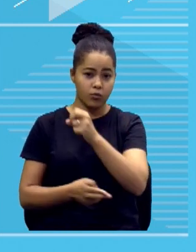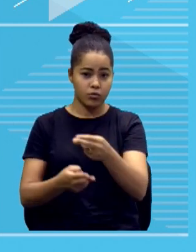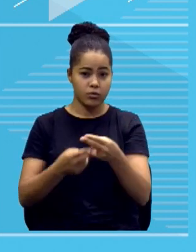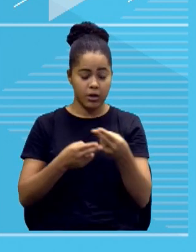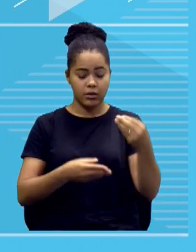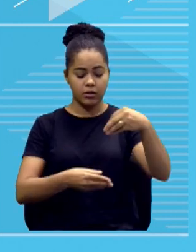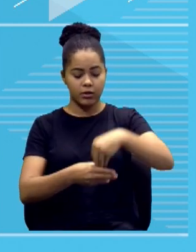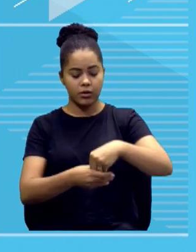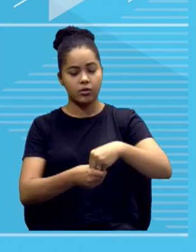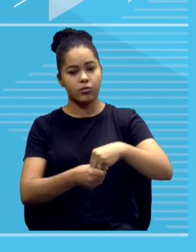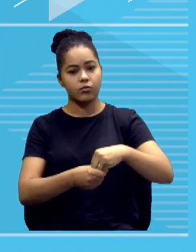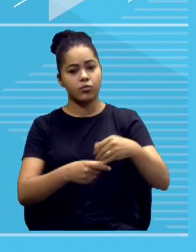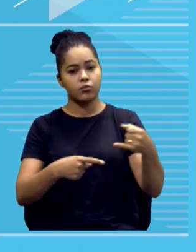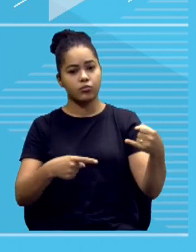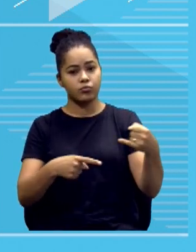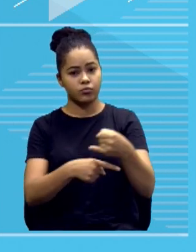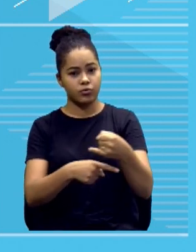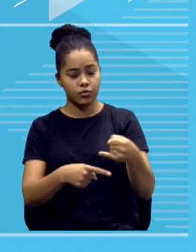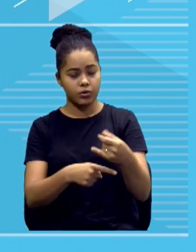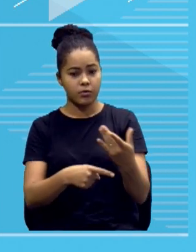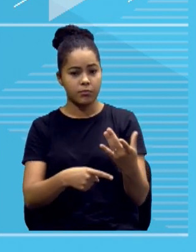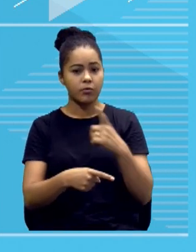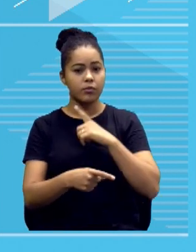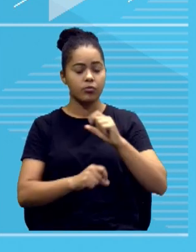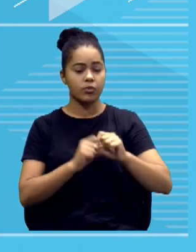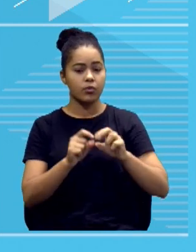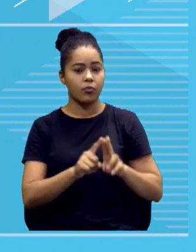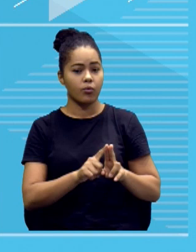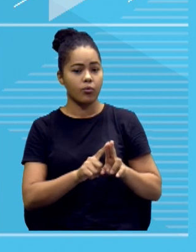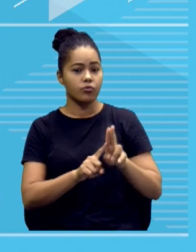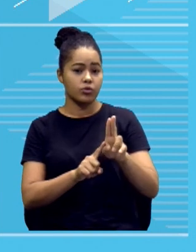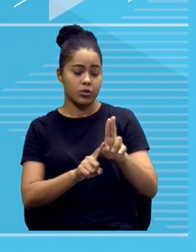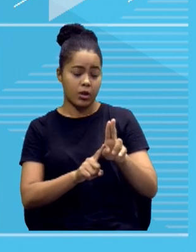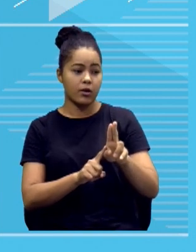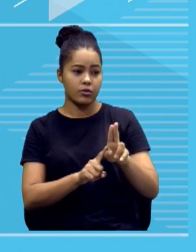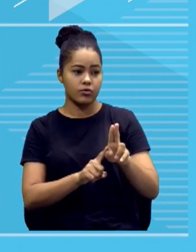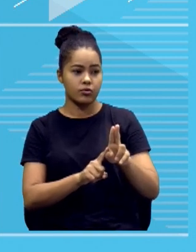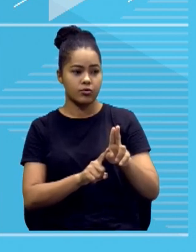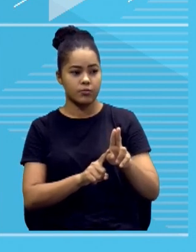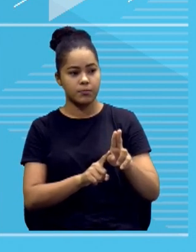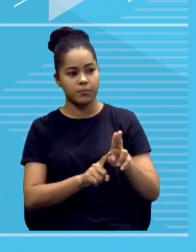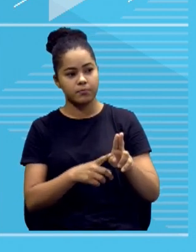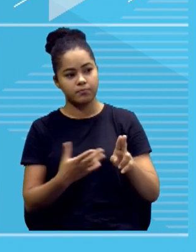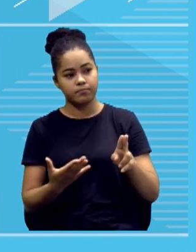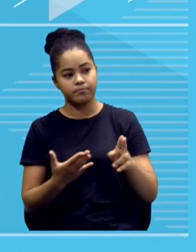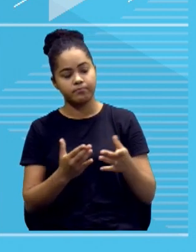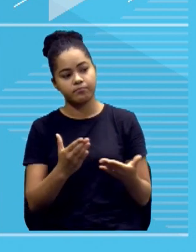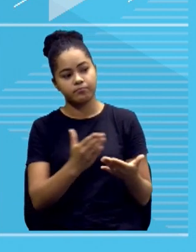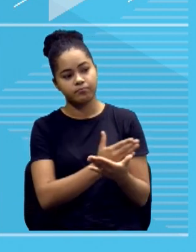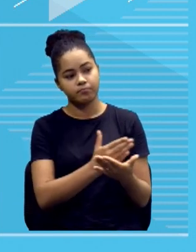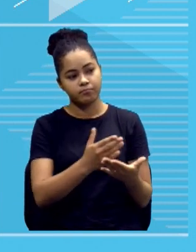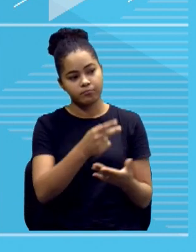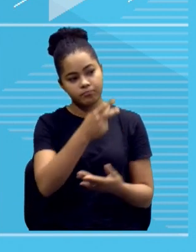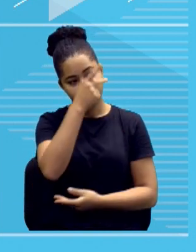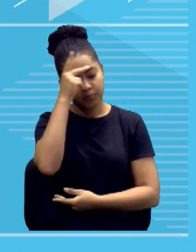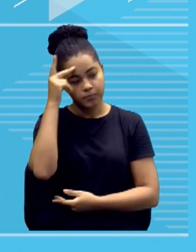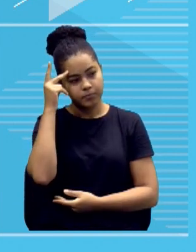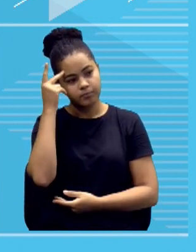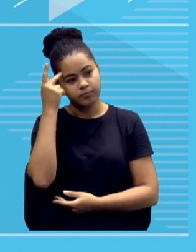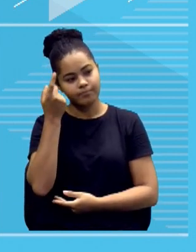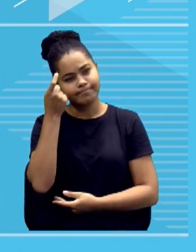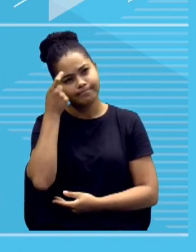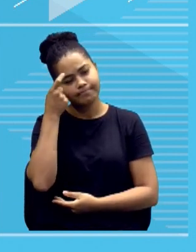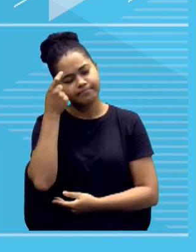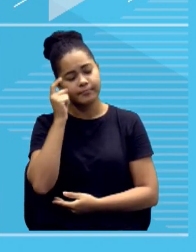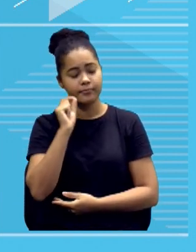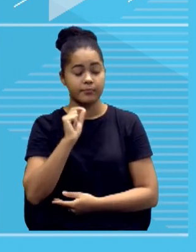sistema, ela é dada em uma unidade diferente. Algumas pessoas ficam na